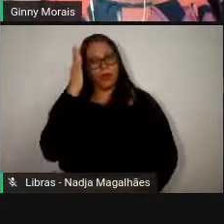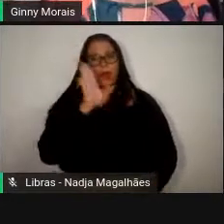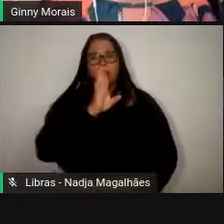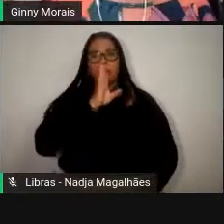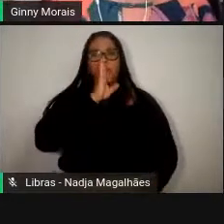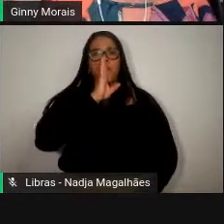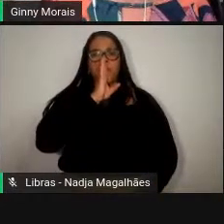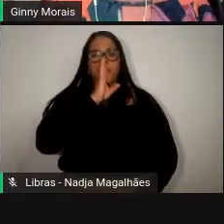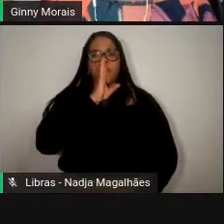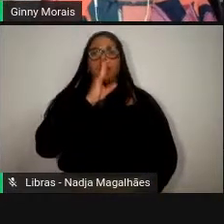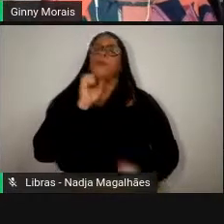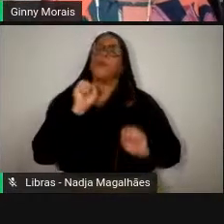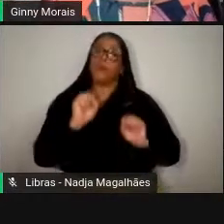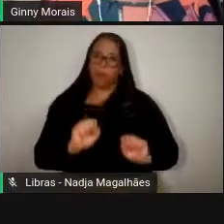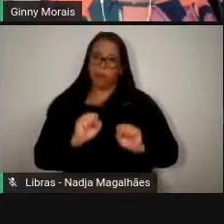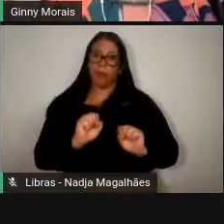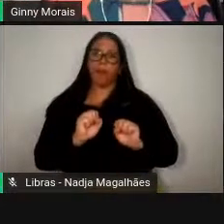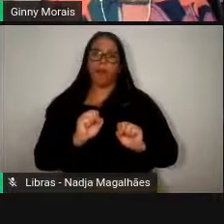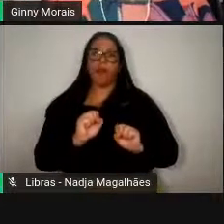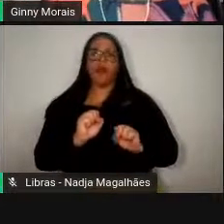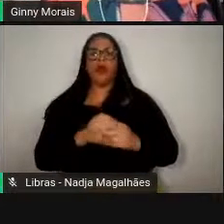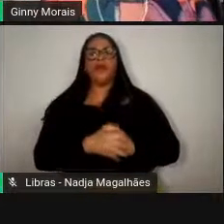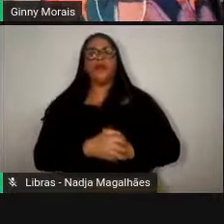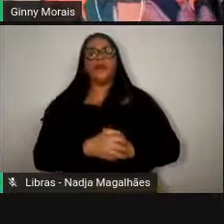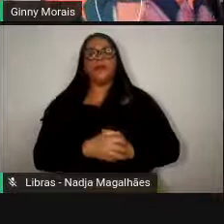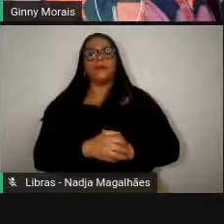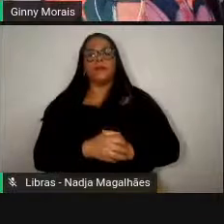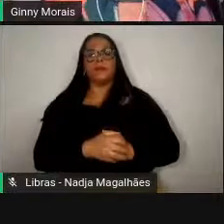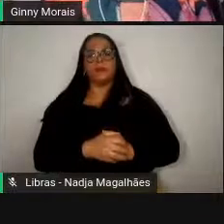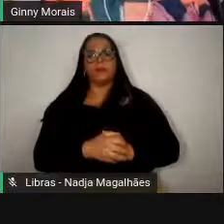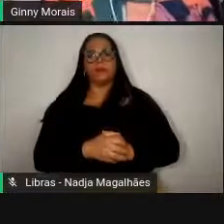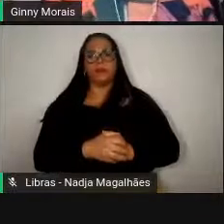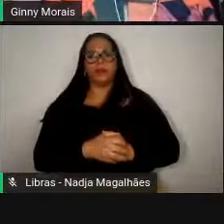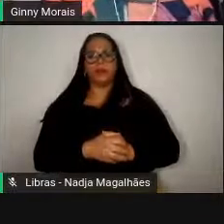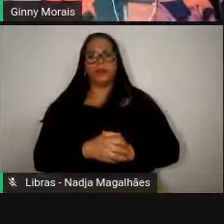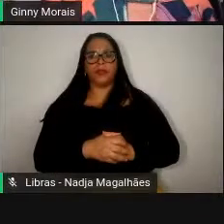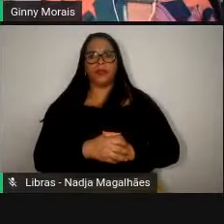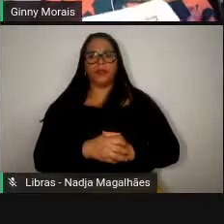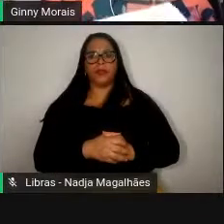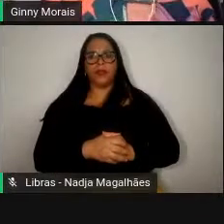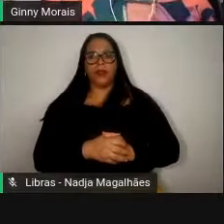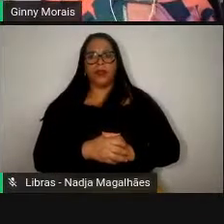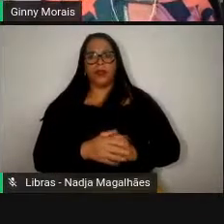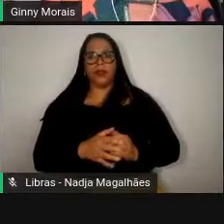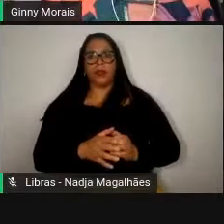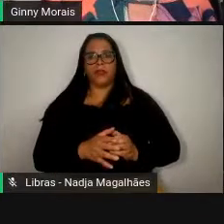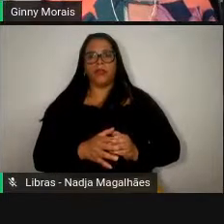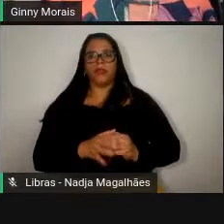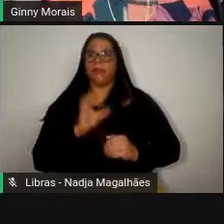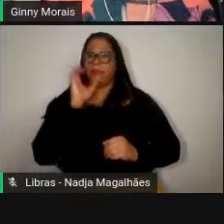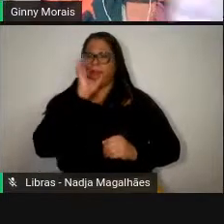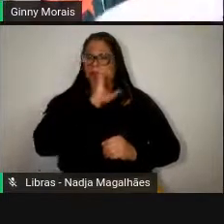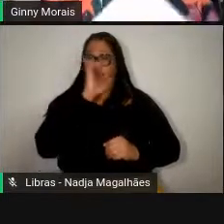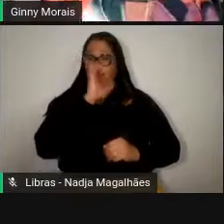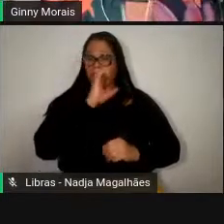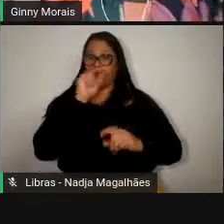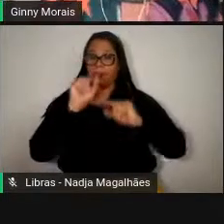só do orador, mas do plenário como um todo. Agora a gente passa para falar rapidamente